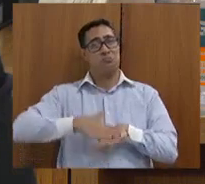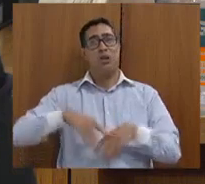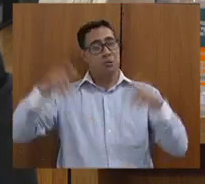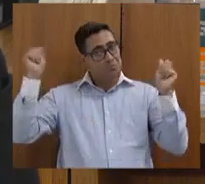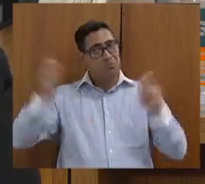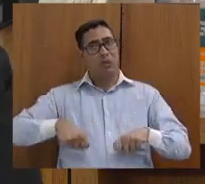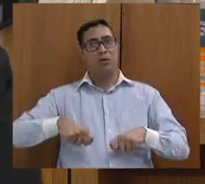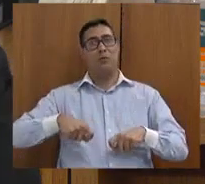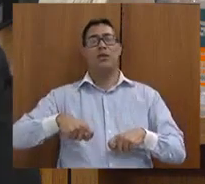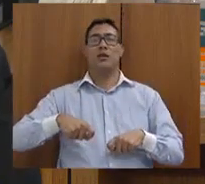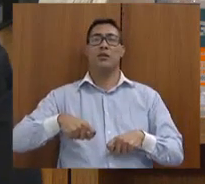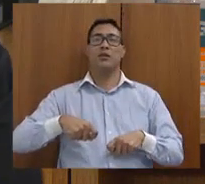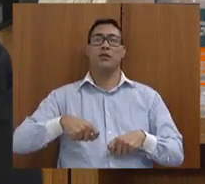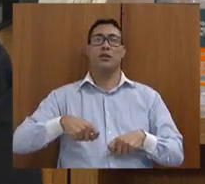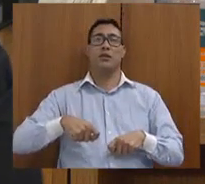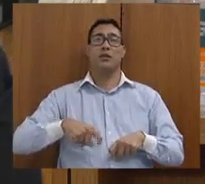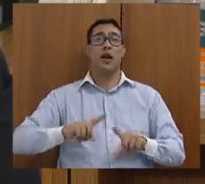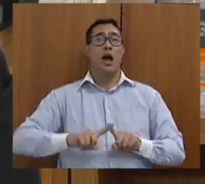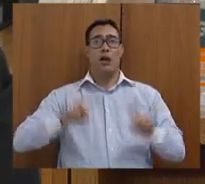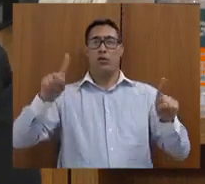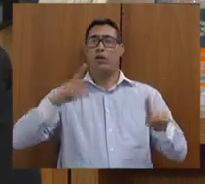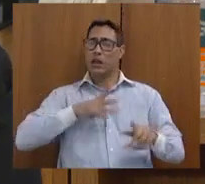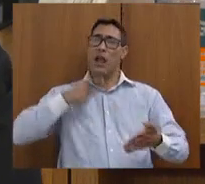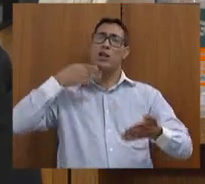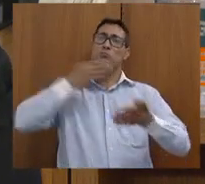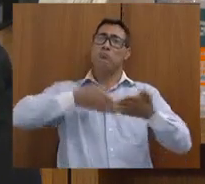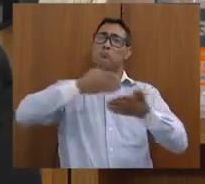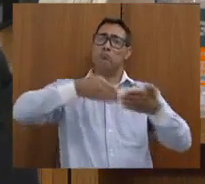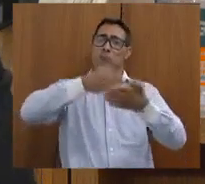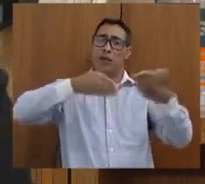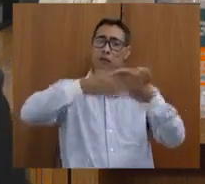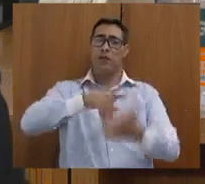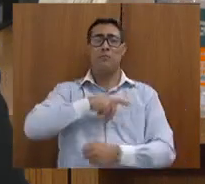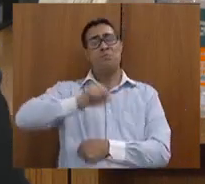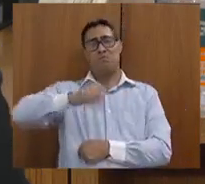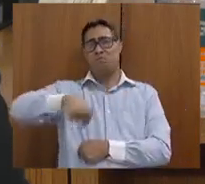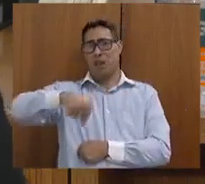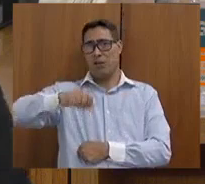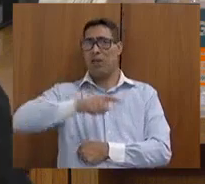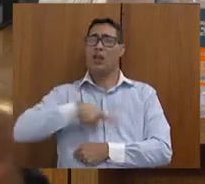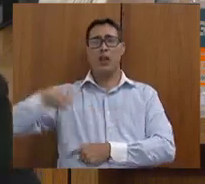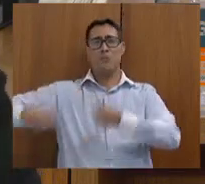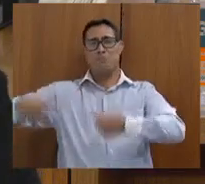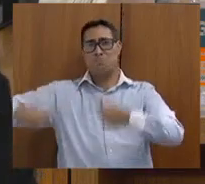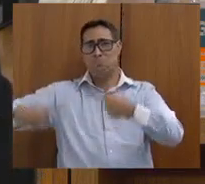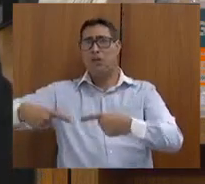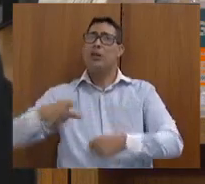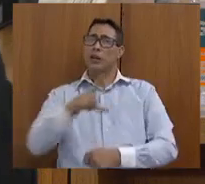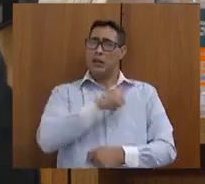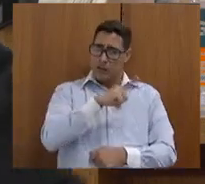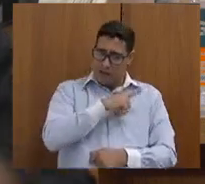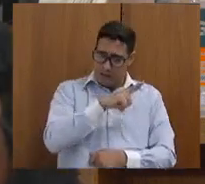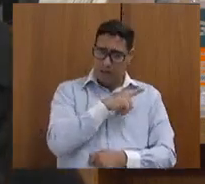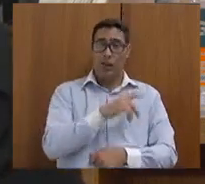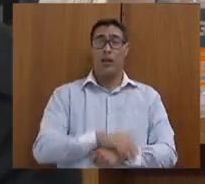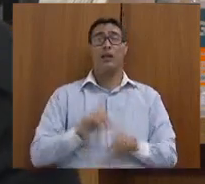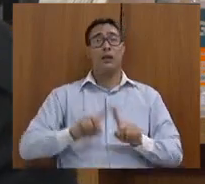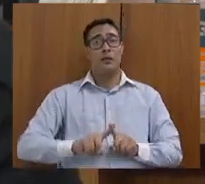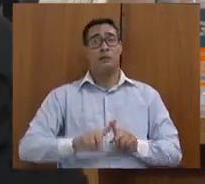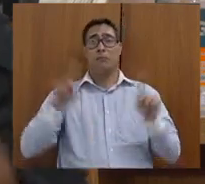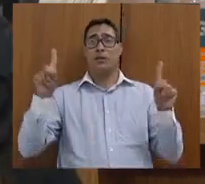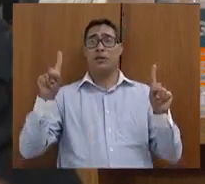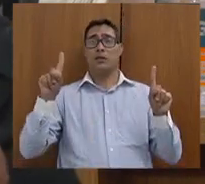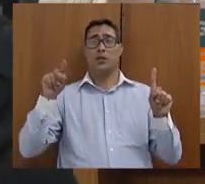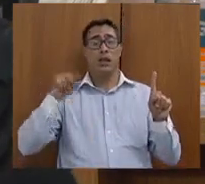uma competência agora tem desafios tem desafio tente divergência política temos divergência política Mas